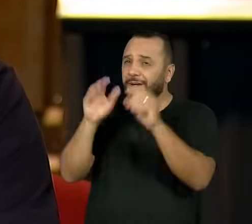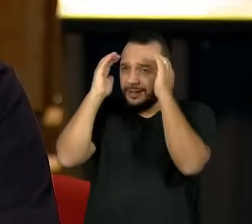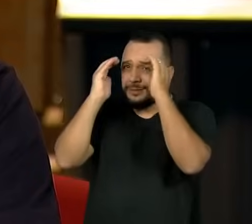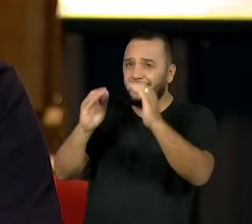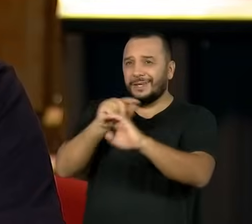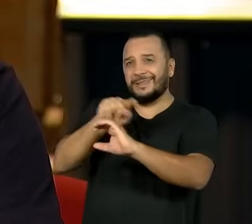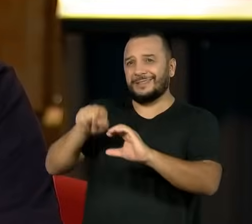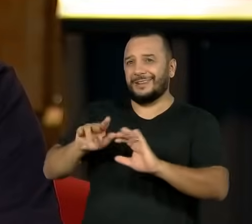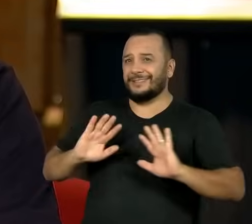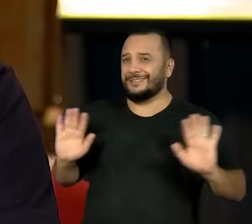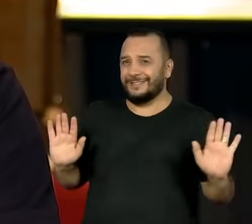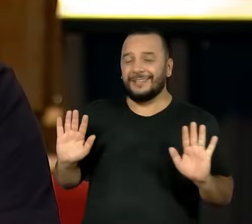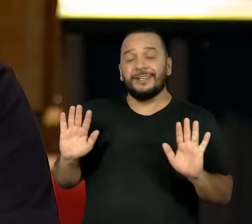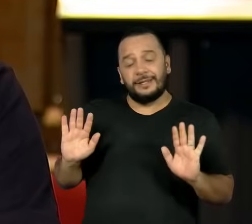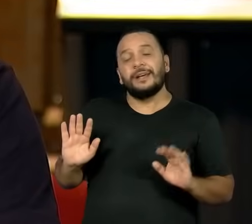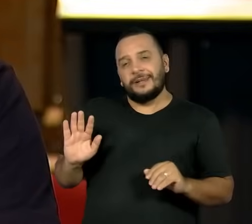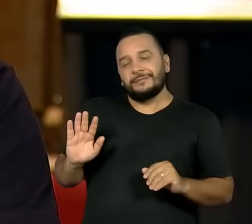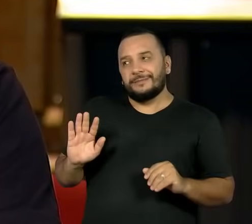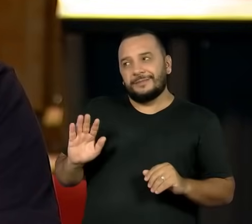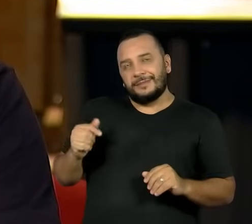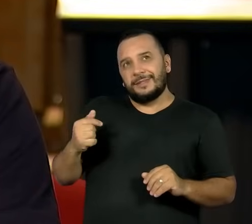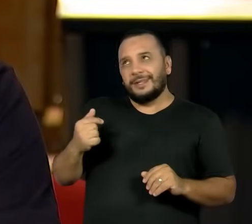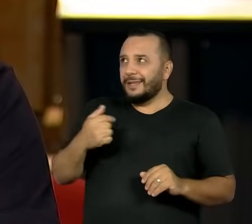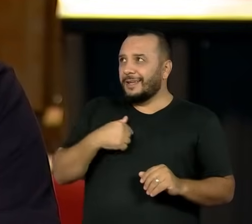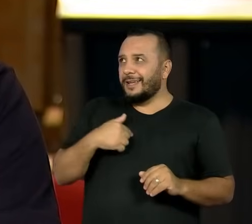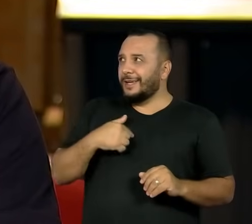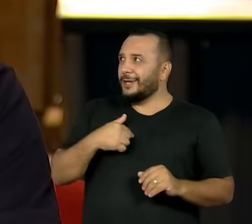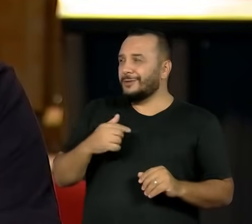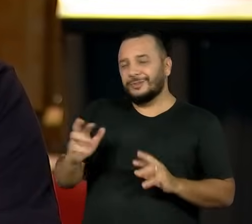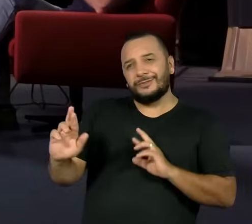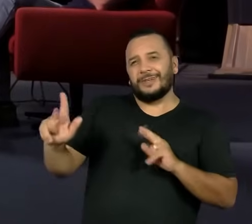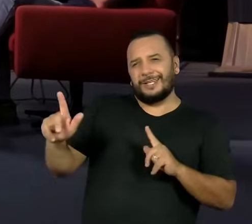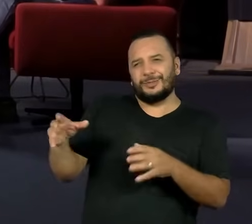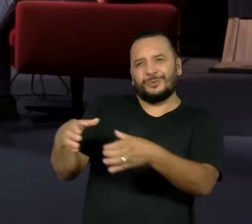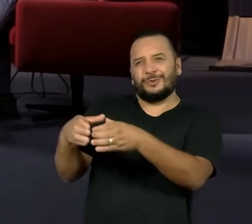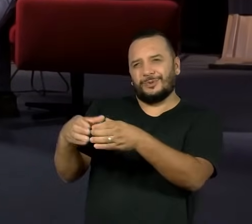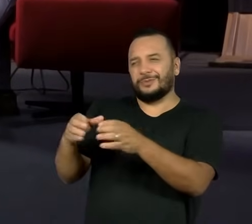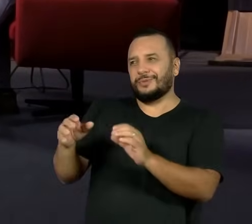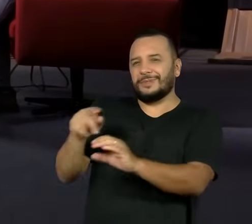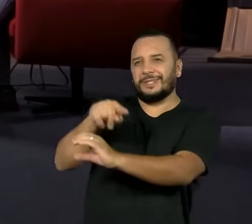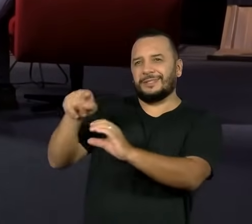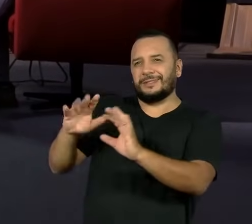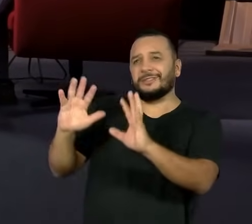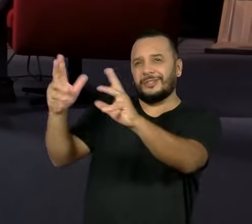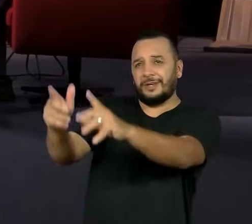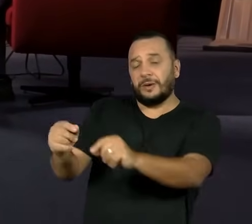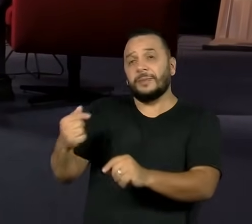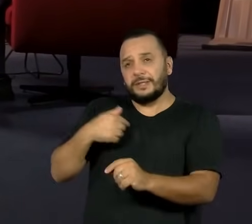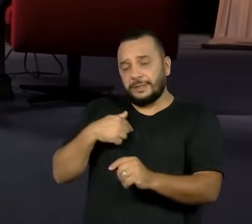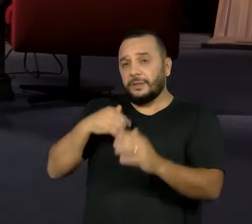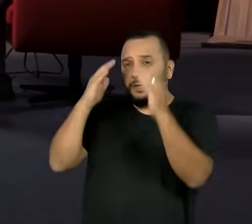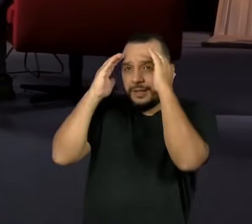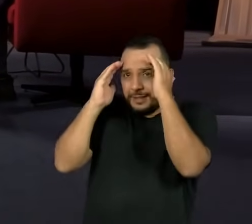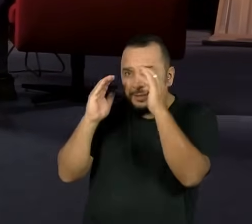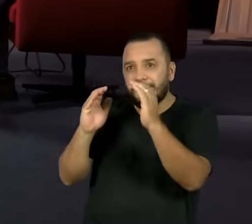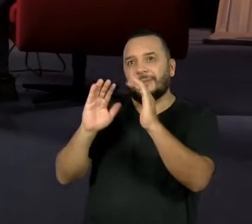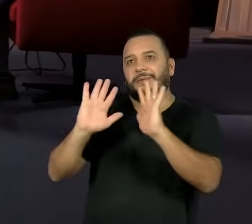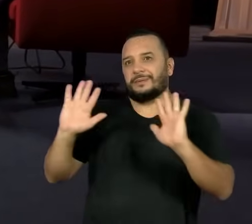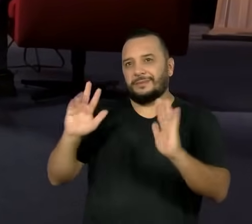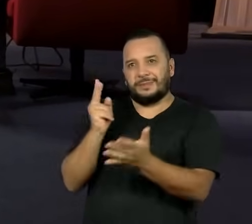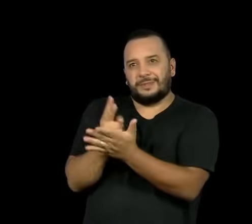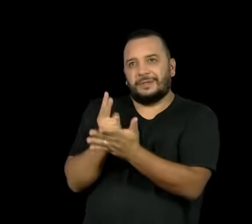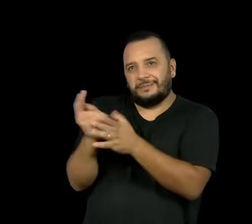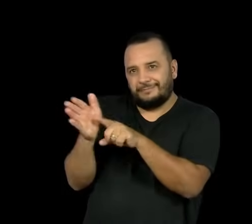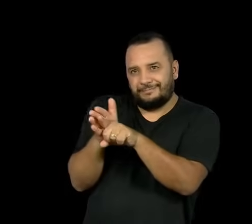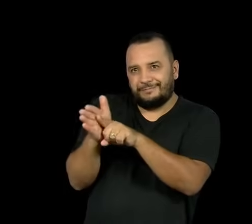Acho que talvez esse seja um diferencial do grupo de forma geral, né? É o respeito que a gente entende que se deve ter com esse tipo de substância. Claro.